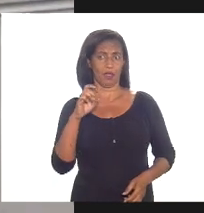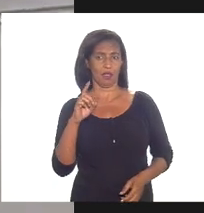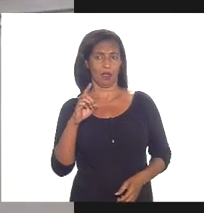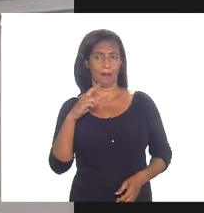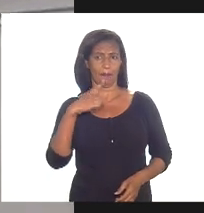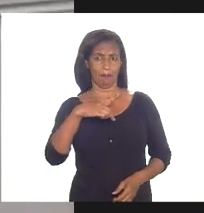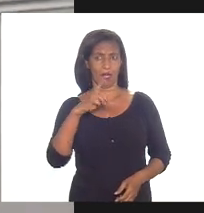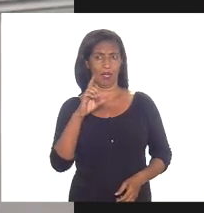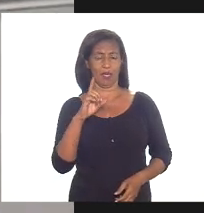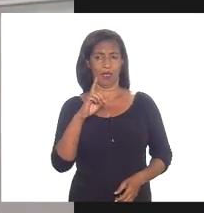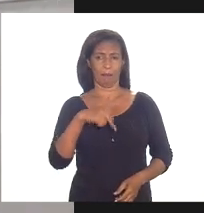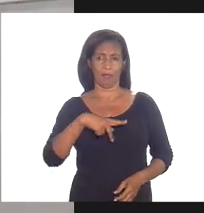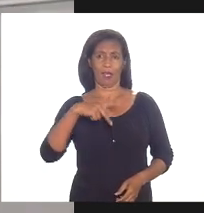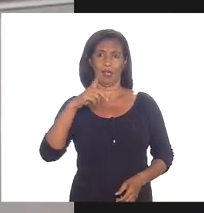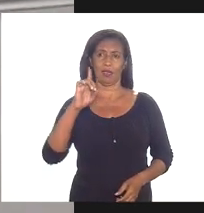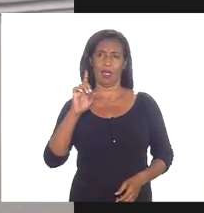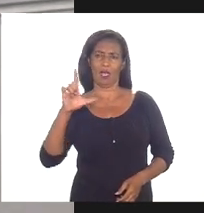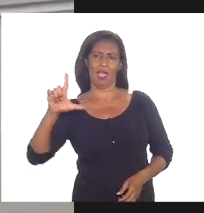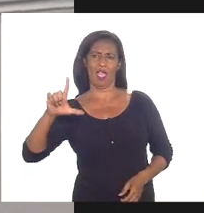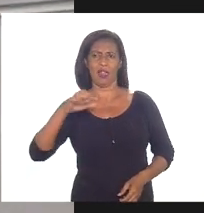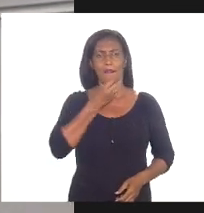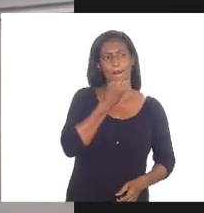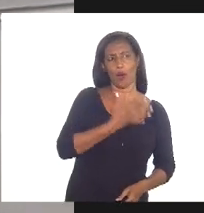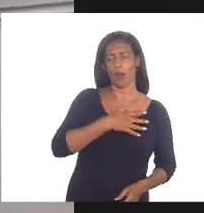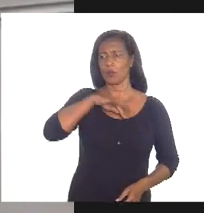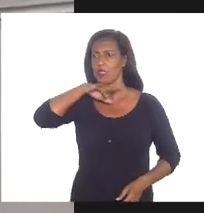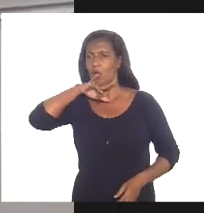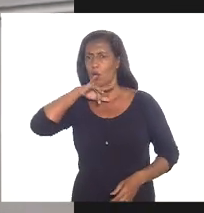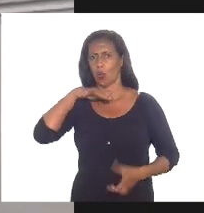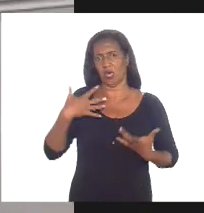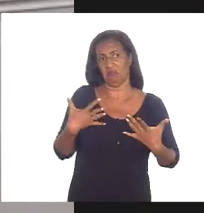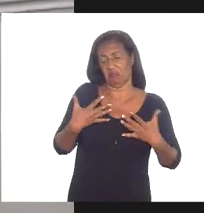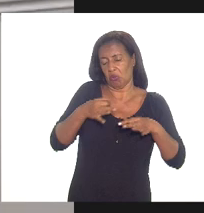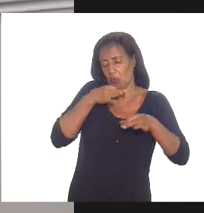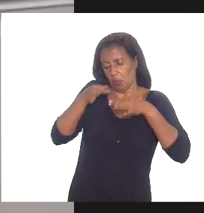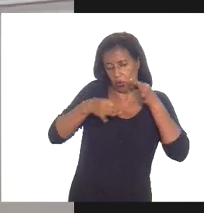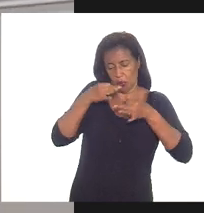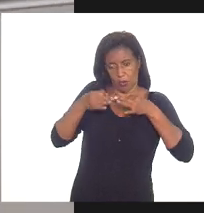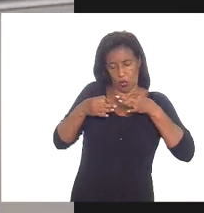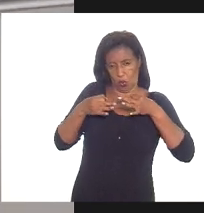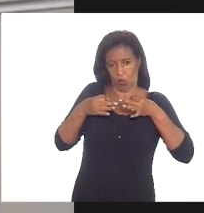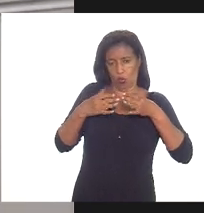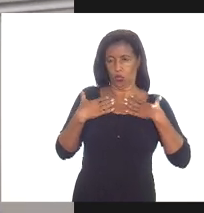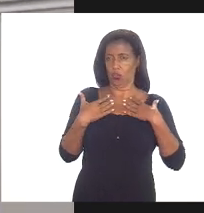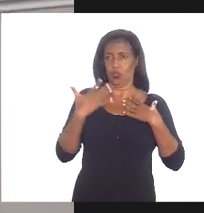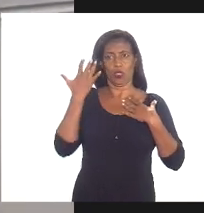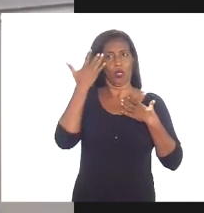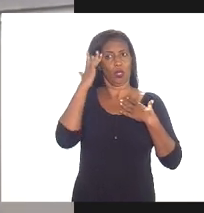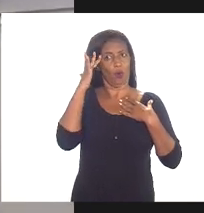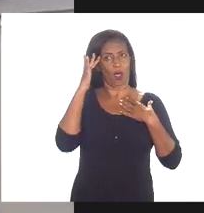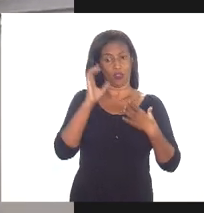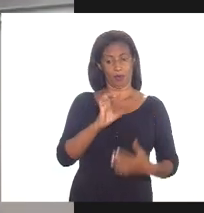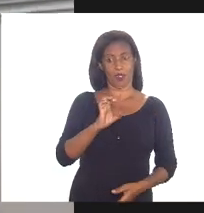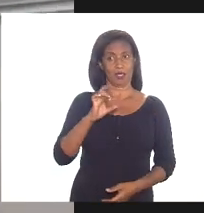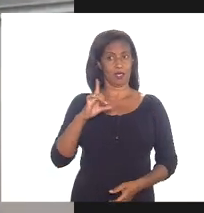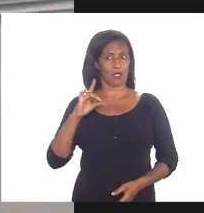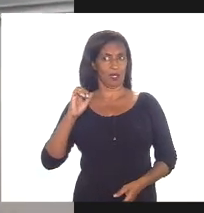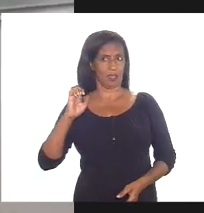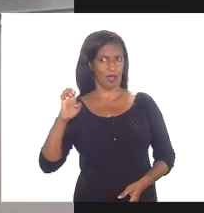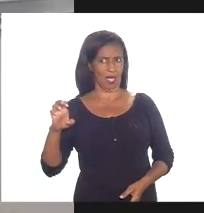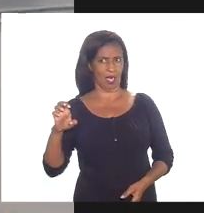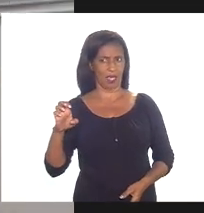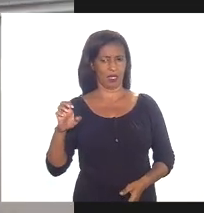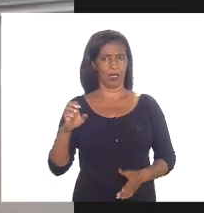esse PDL é bom, se esse PDL é ruim, eu tenho minhas convicções. Tá? Eu acho que atrelar a questão da SEDAI